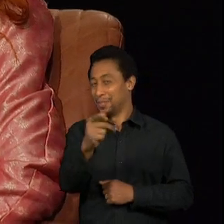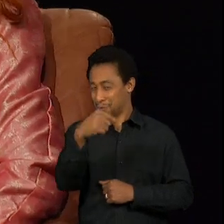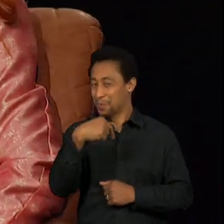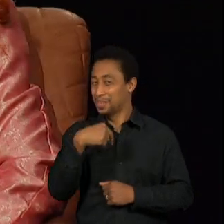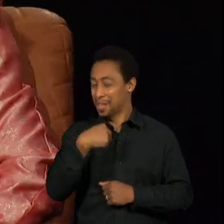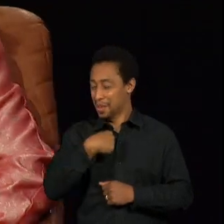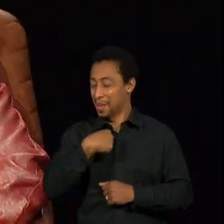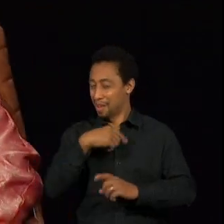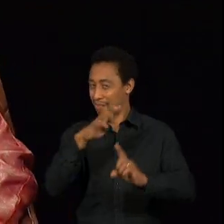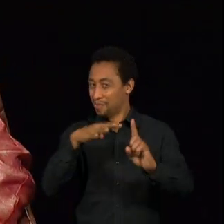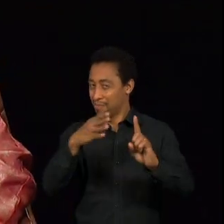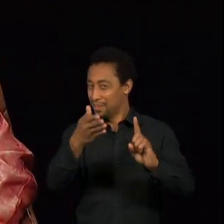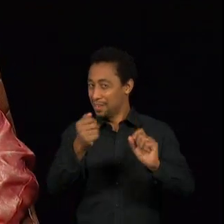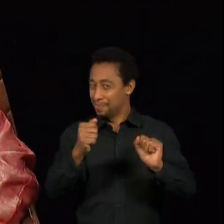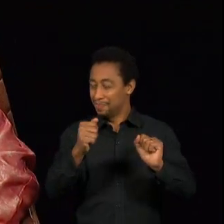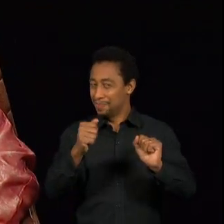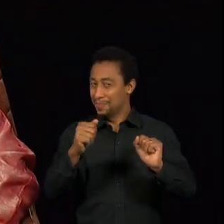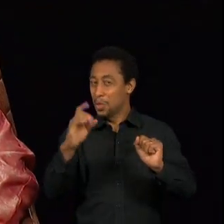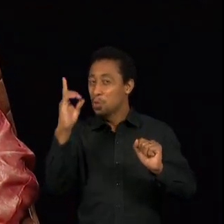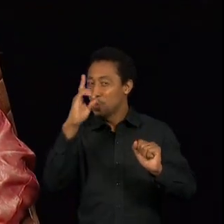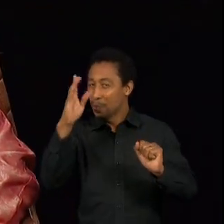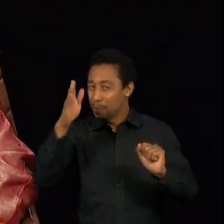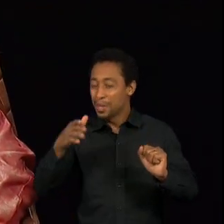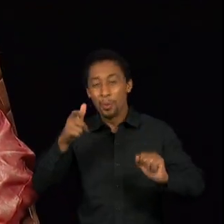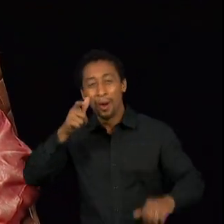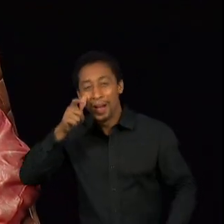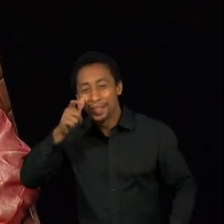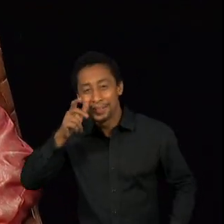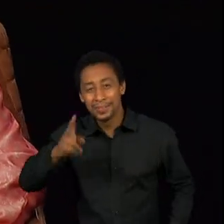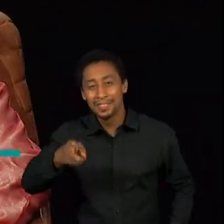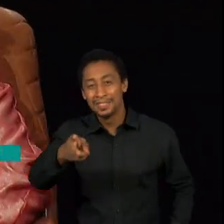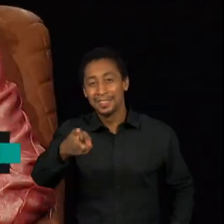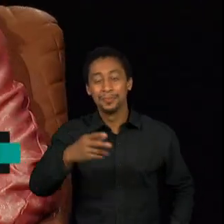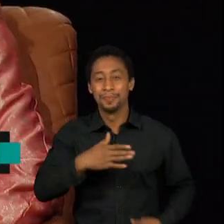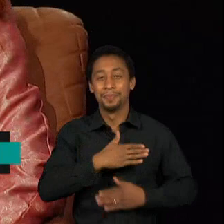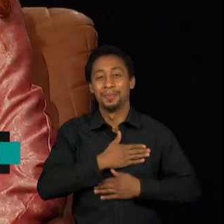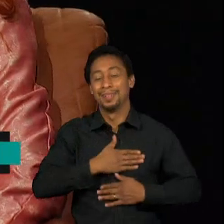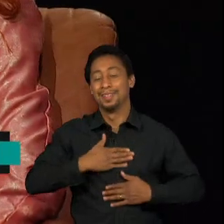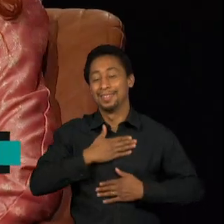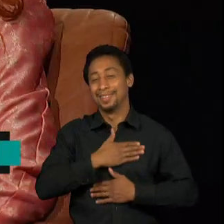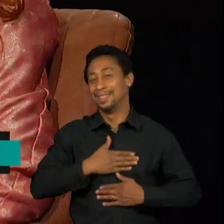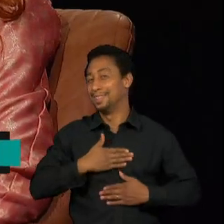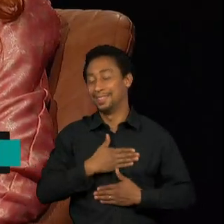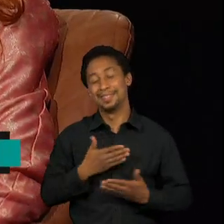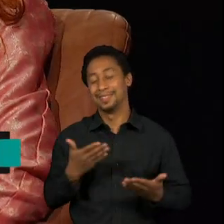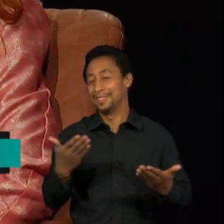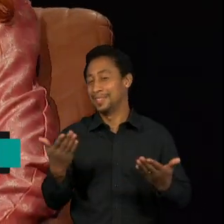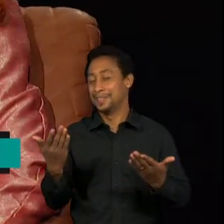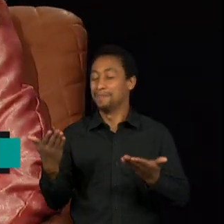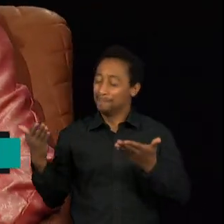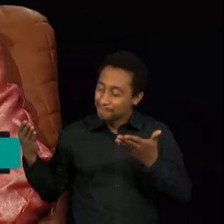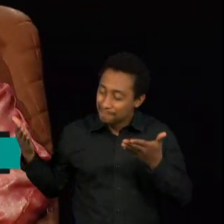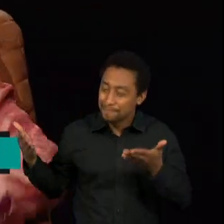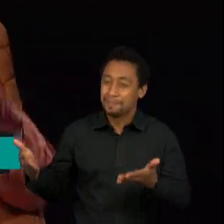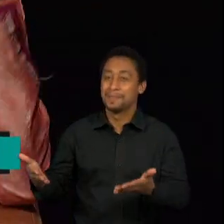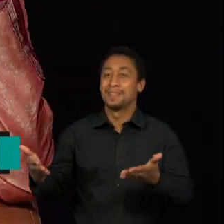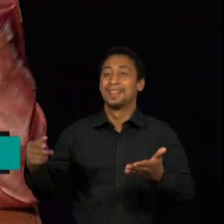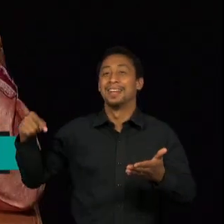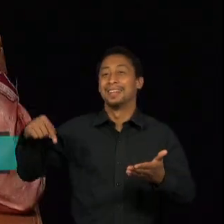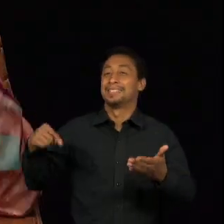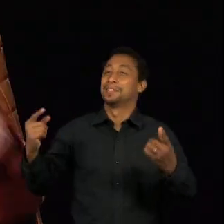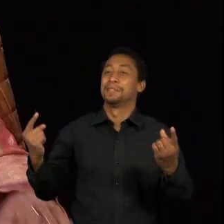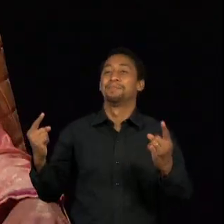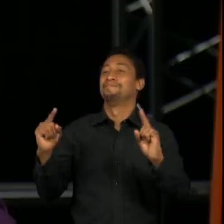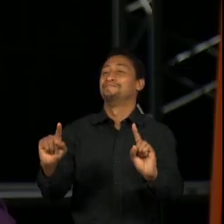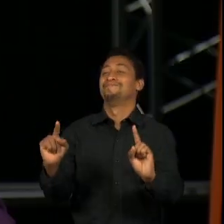assisto nos domingos. E é um prazer enorme para mim estar aqui. Eu amo a TV Cultura, eu acho que é coisa nossa,